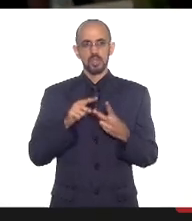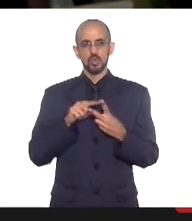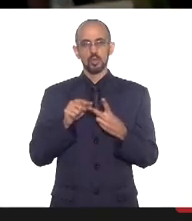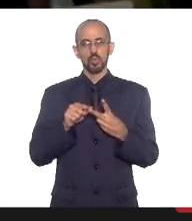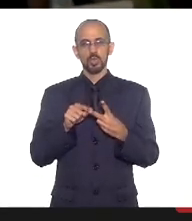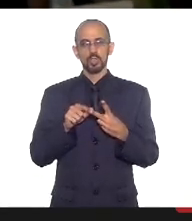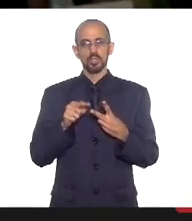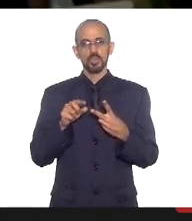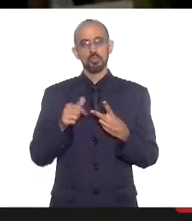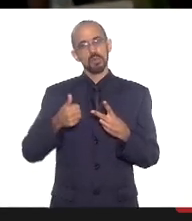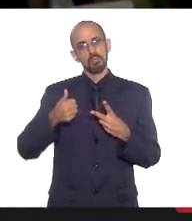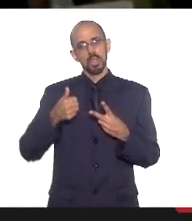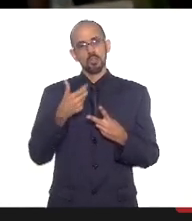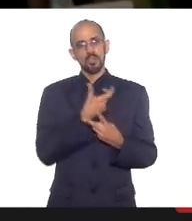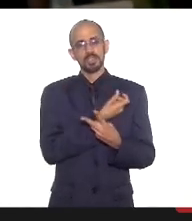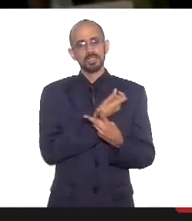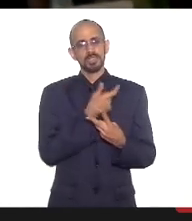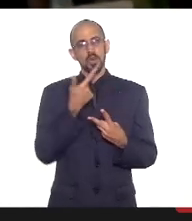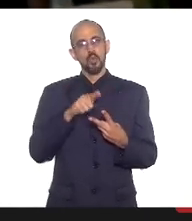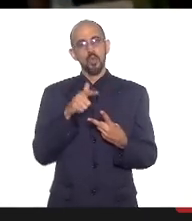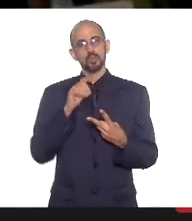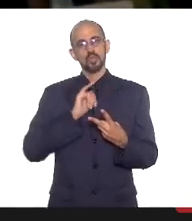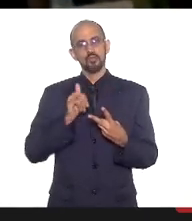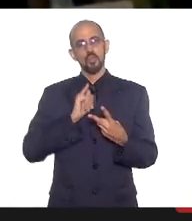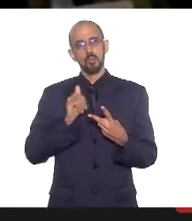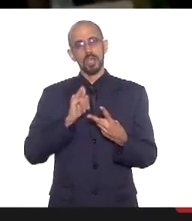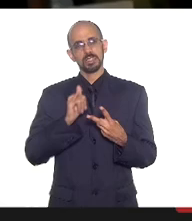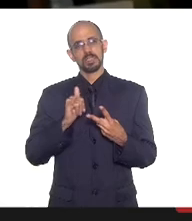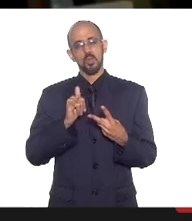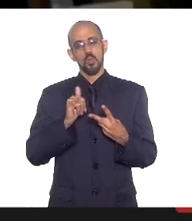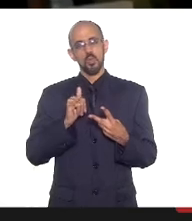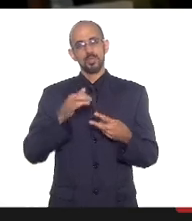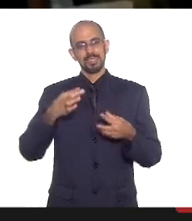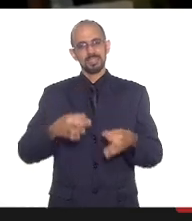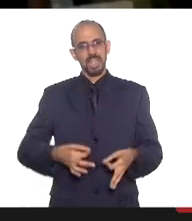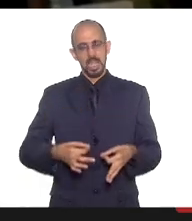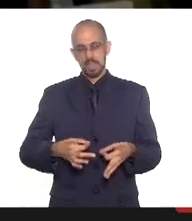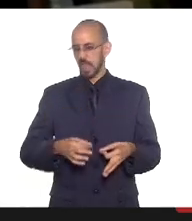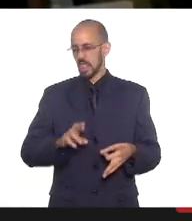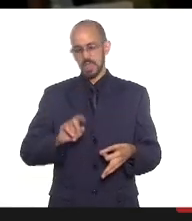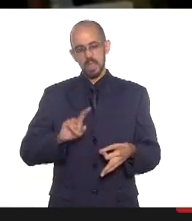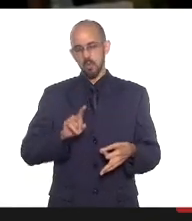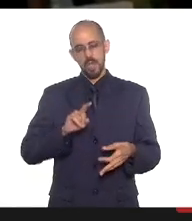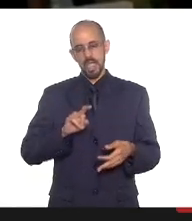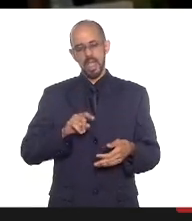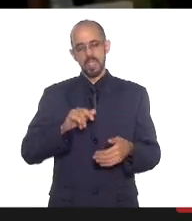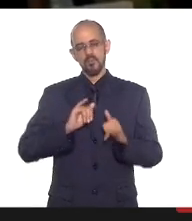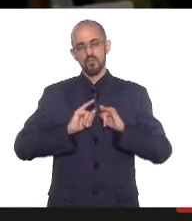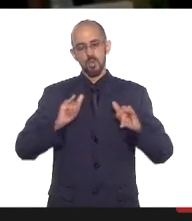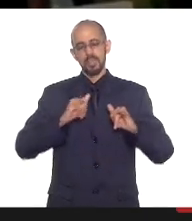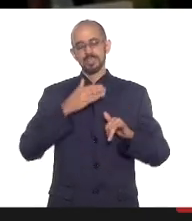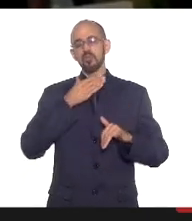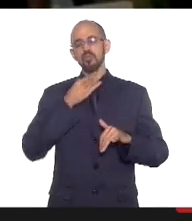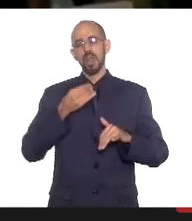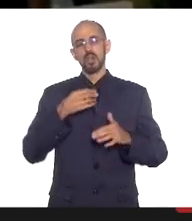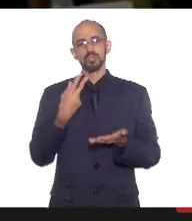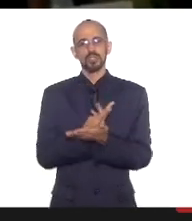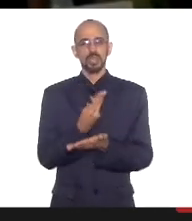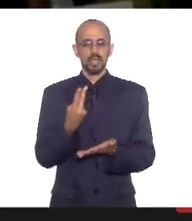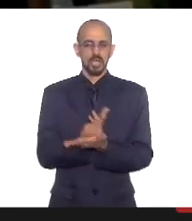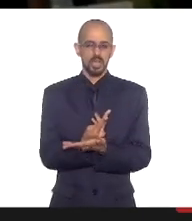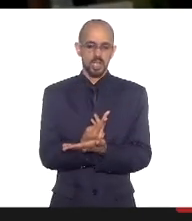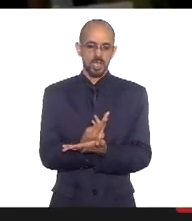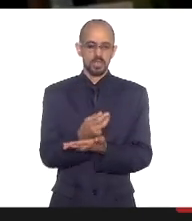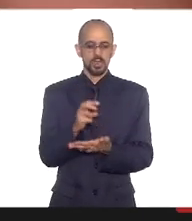relacinando e a outra informação a informação correta na igual a desinformação não distorção dos fatos